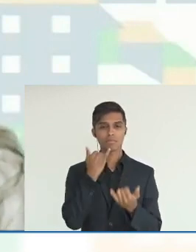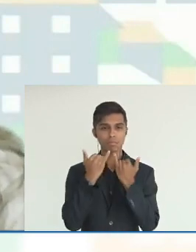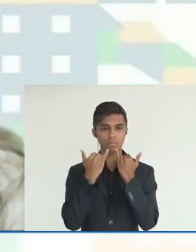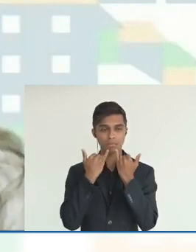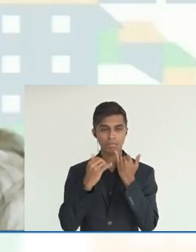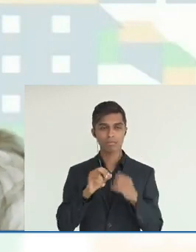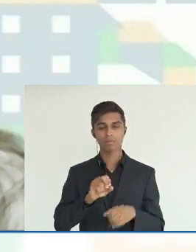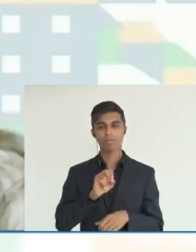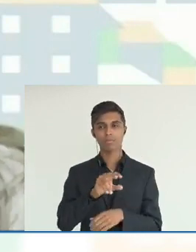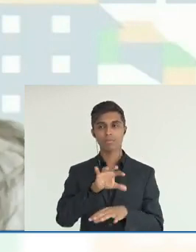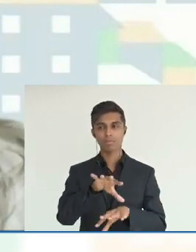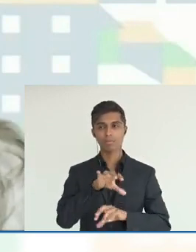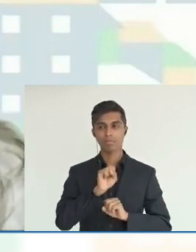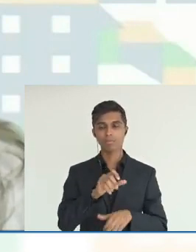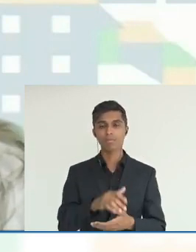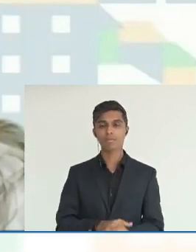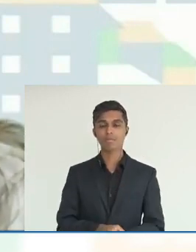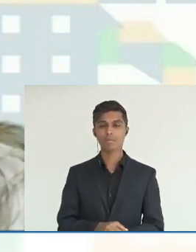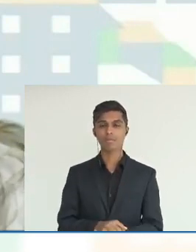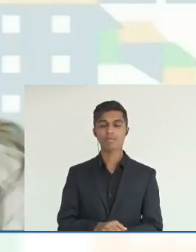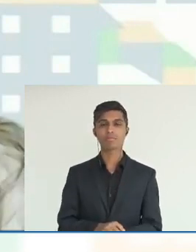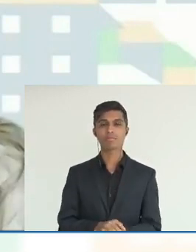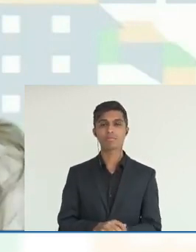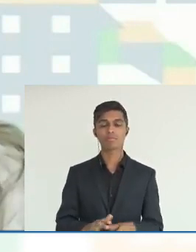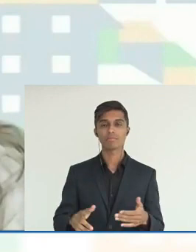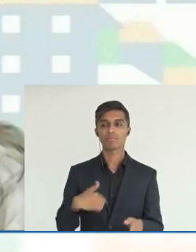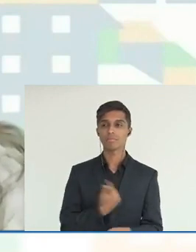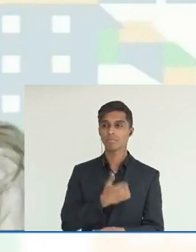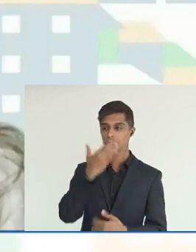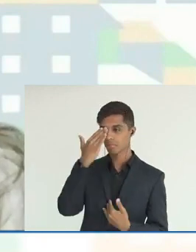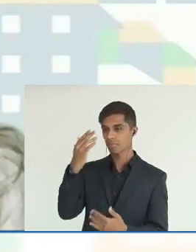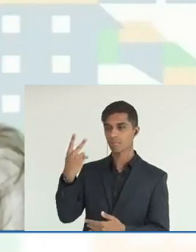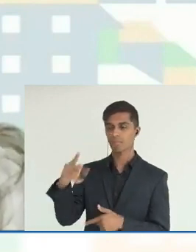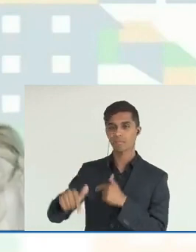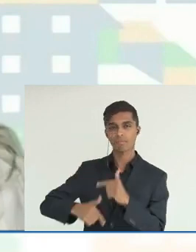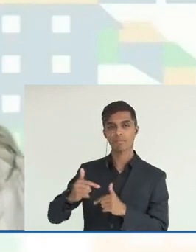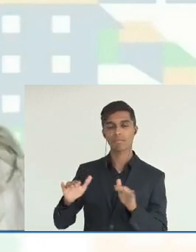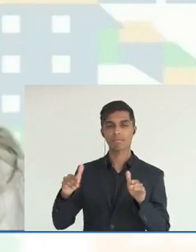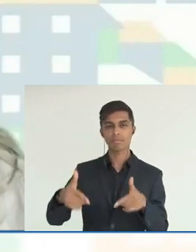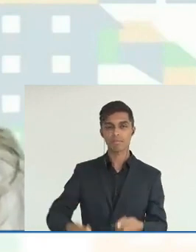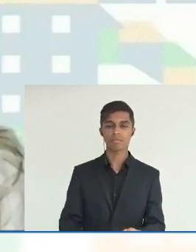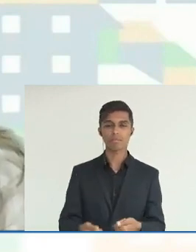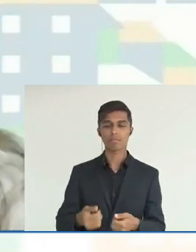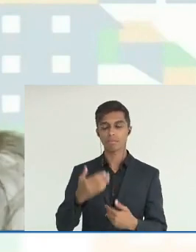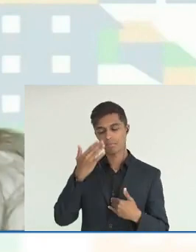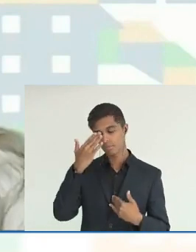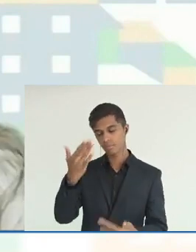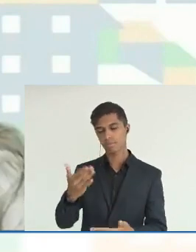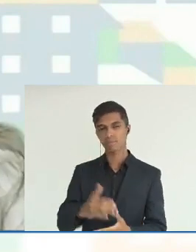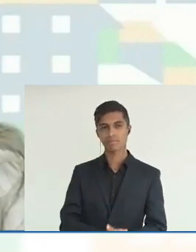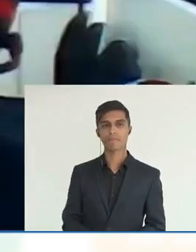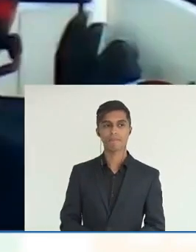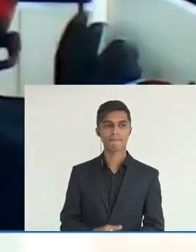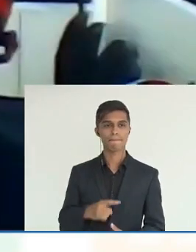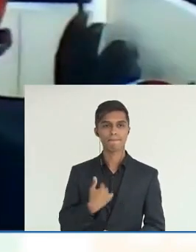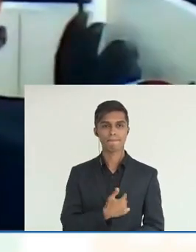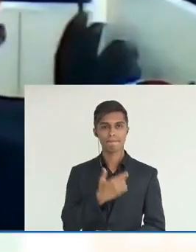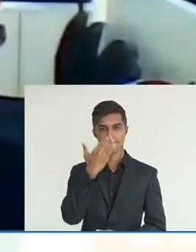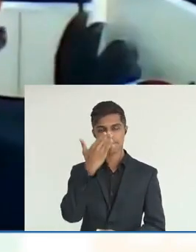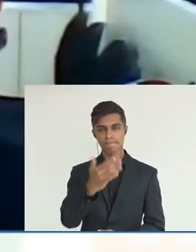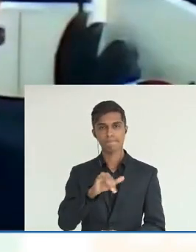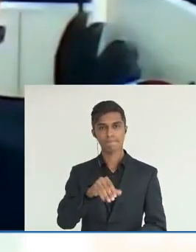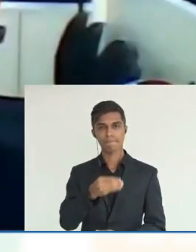assistência toxicológicas, né? Nós que agradecemos todo o trabalho, todo o empenho de vocês. Muito obrigada. Nós é que